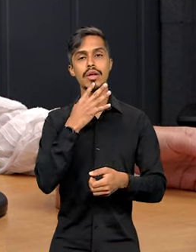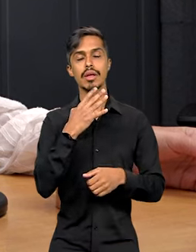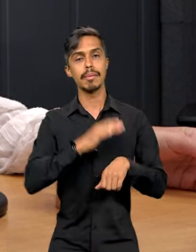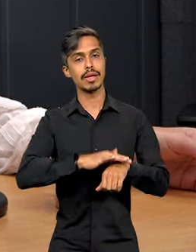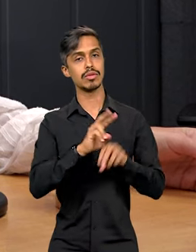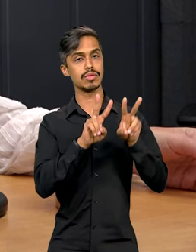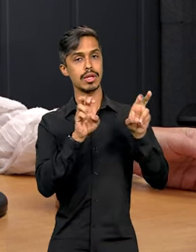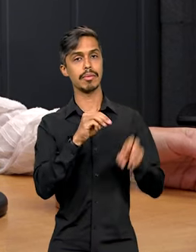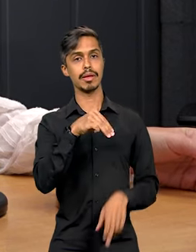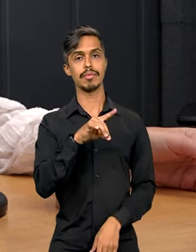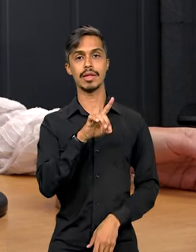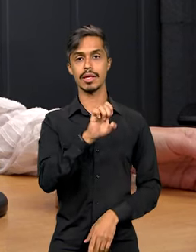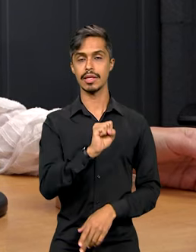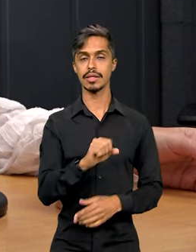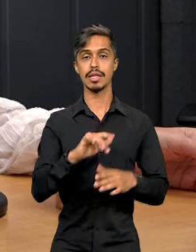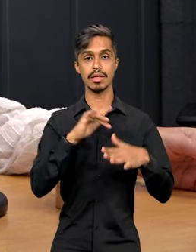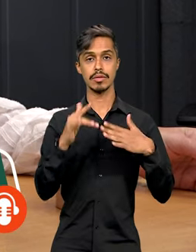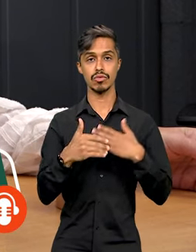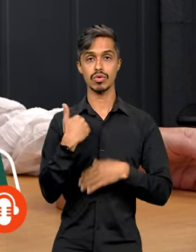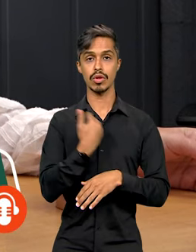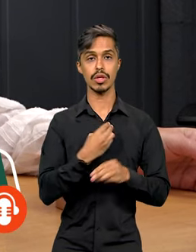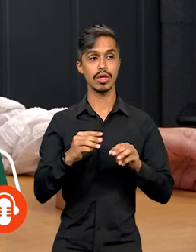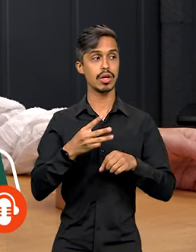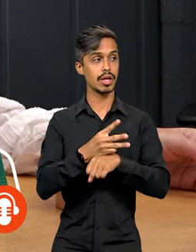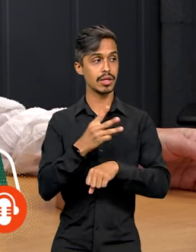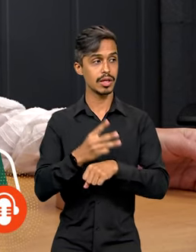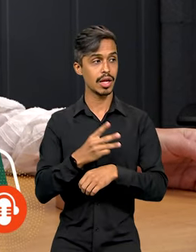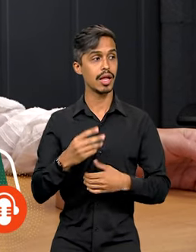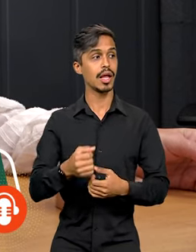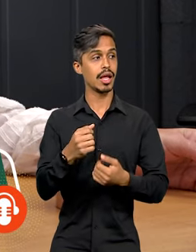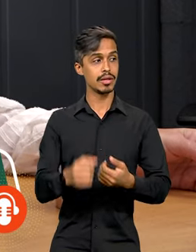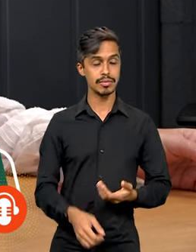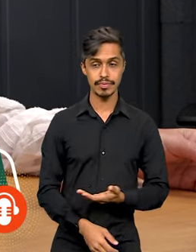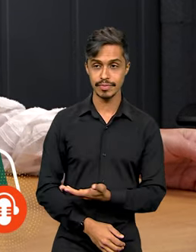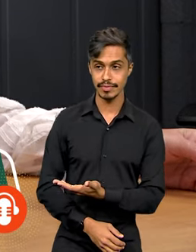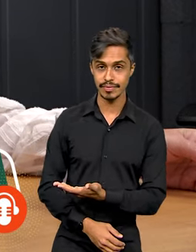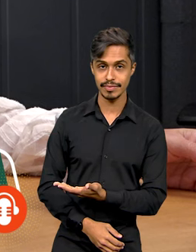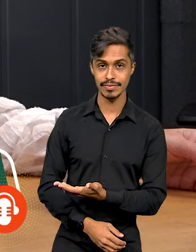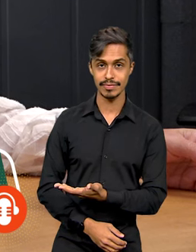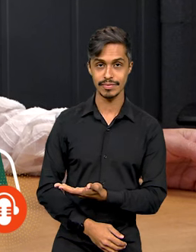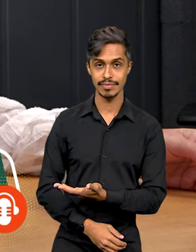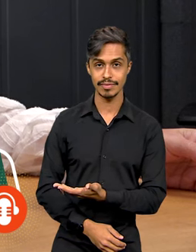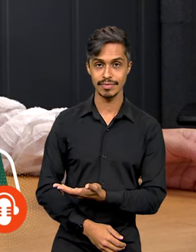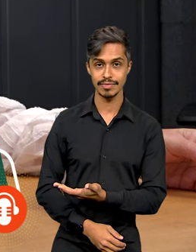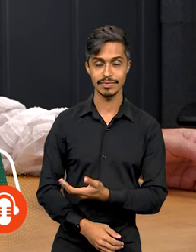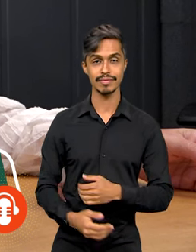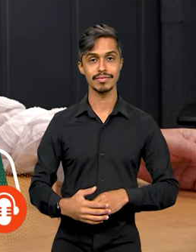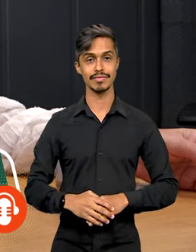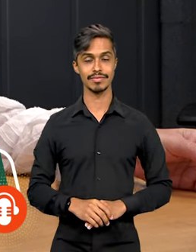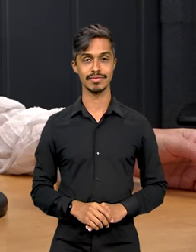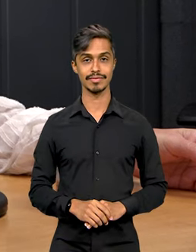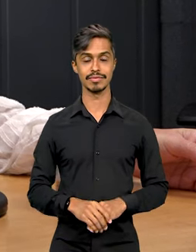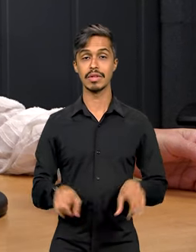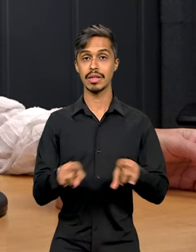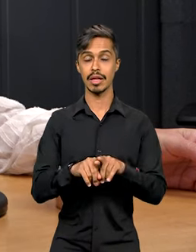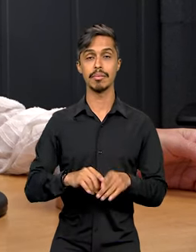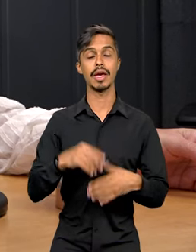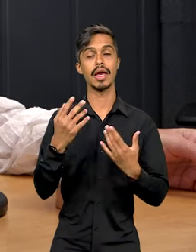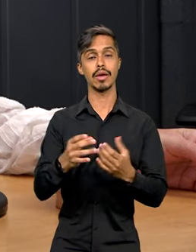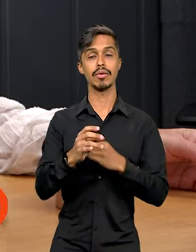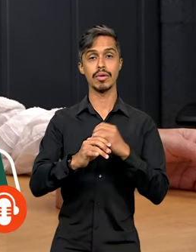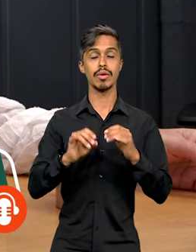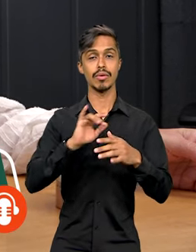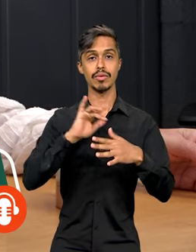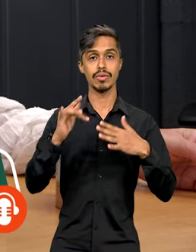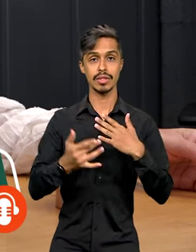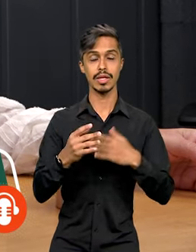o MDS nas redes sociais nós estamos no WhatsApp no canal oficial Ministério do Desenvolvimento Social no Instagram